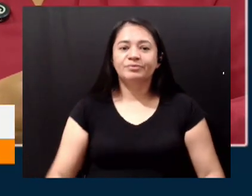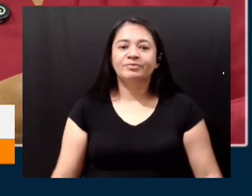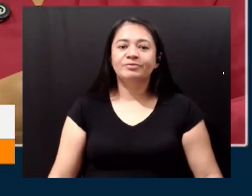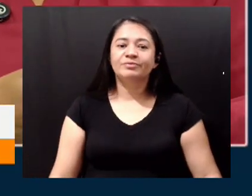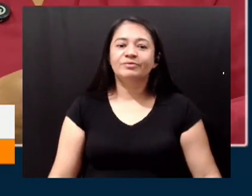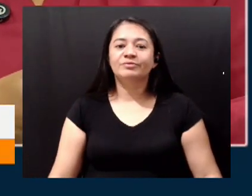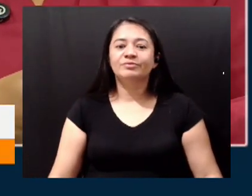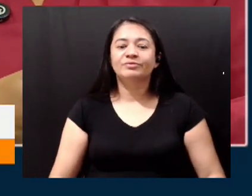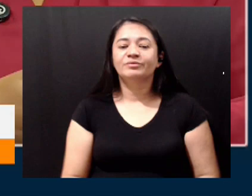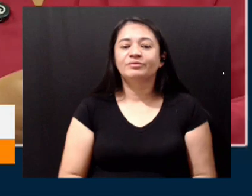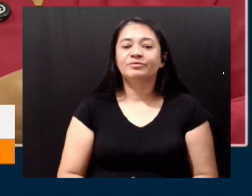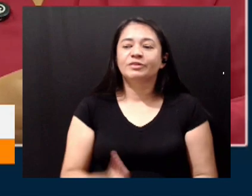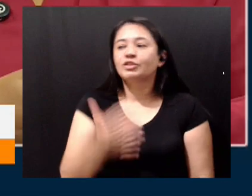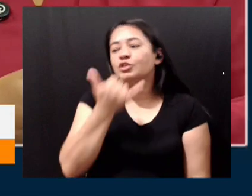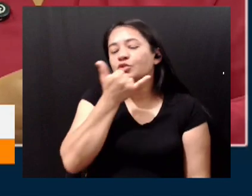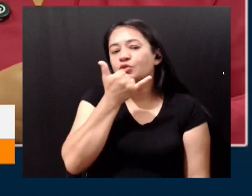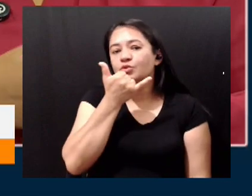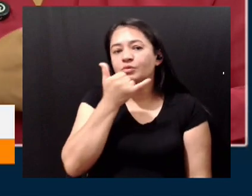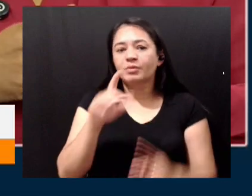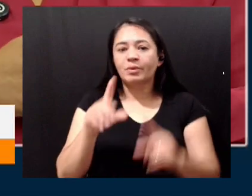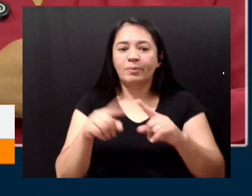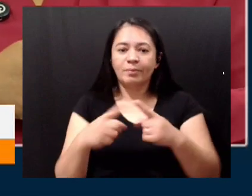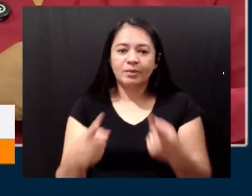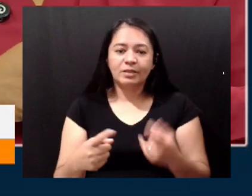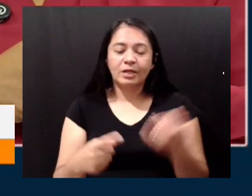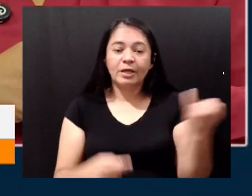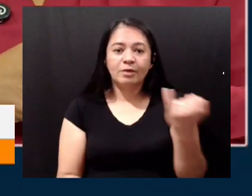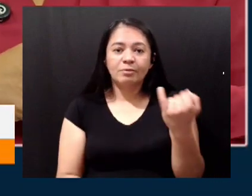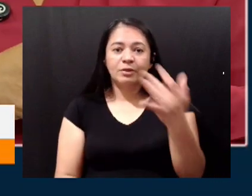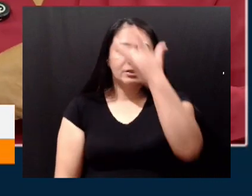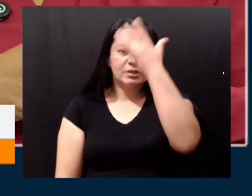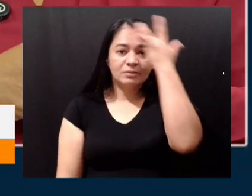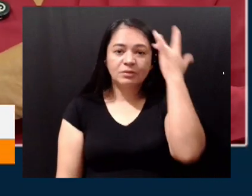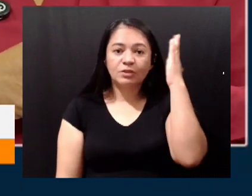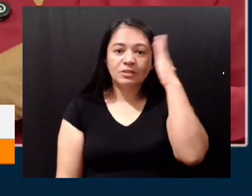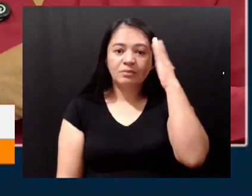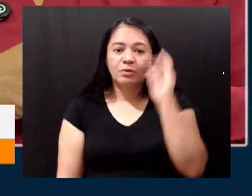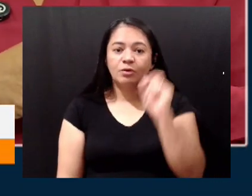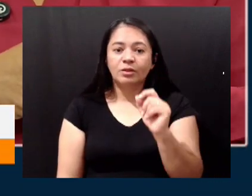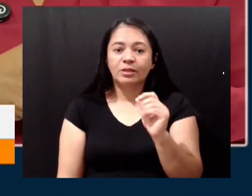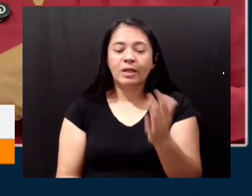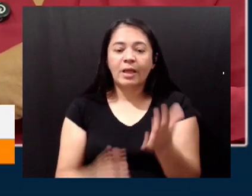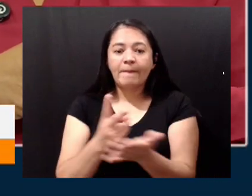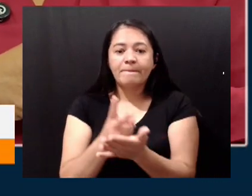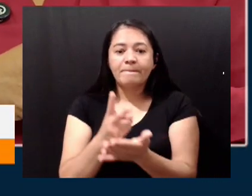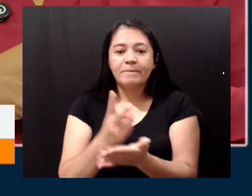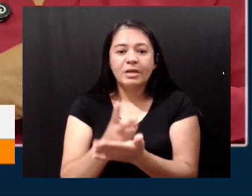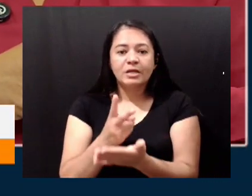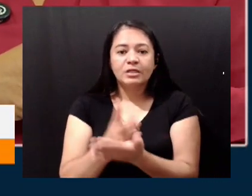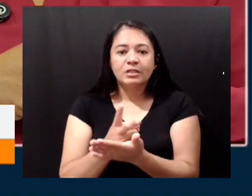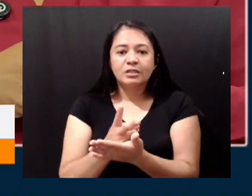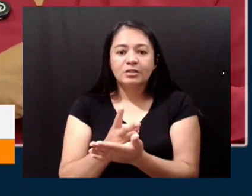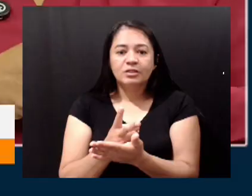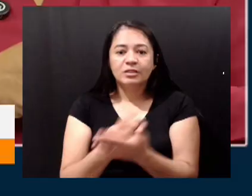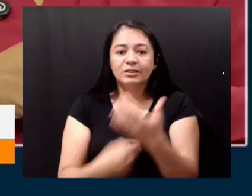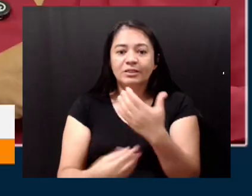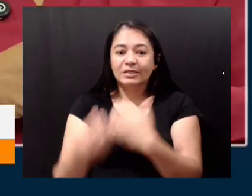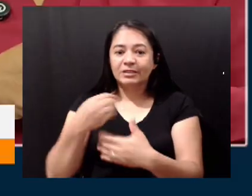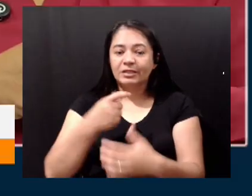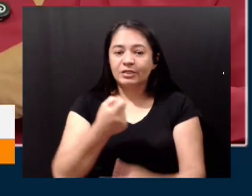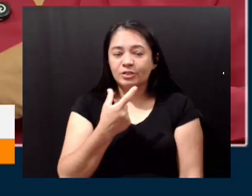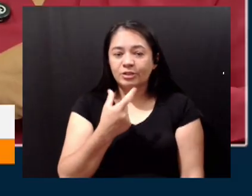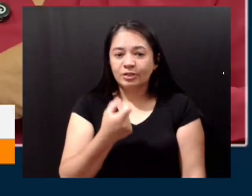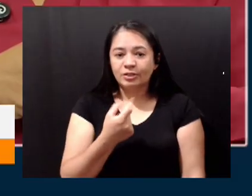Permita-me, desculpe, é importante as pessoas saberem que mesmo substâncias que contidas no medicamento que não seja a própria